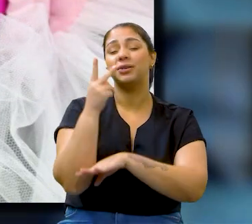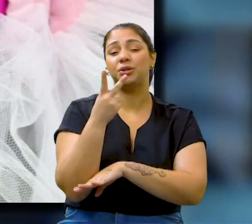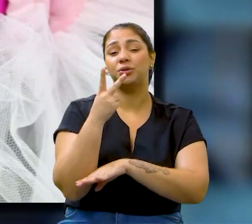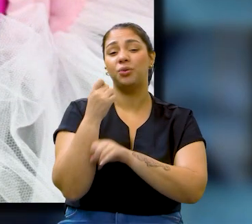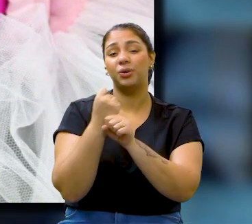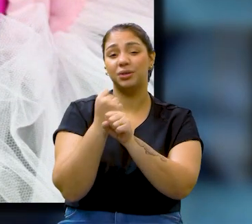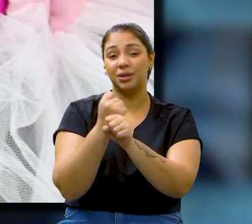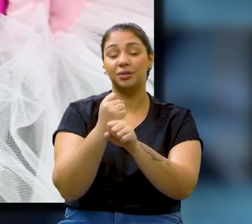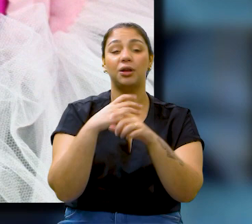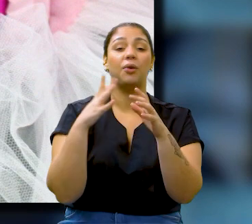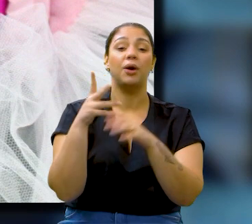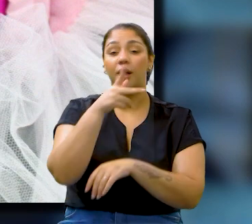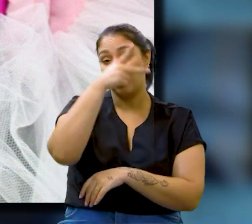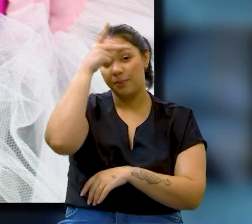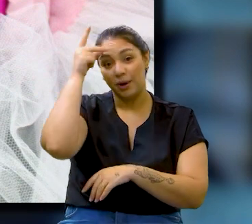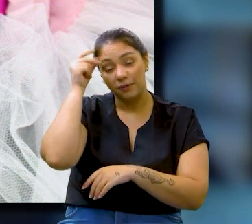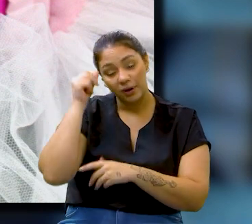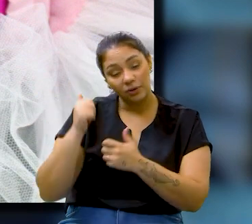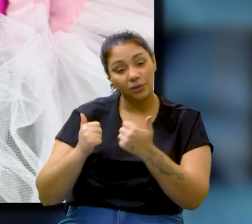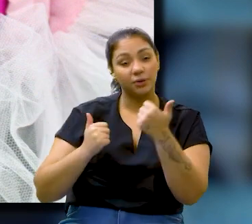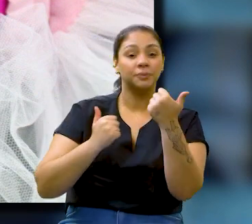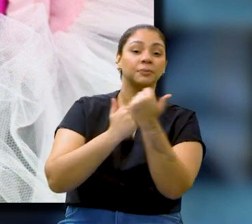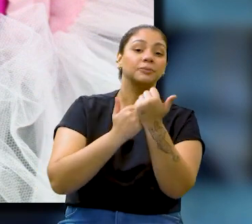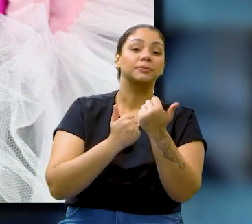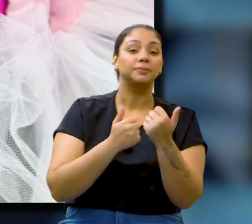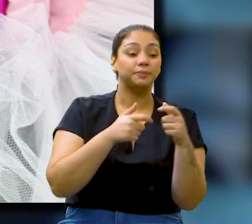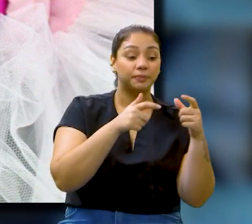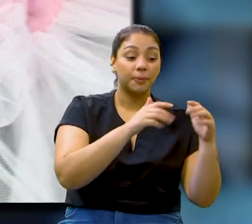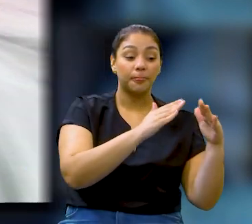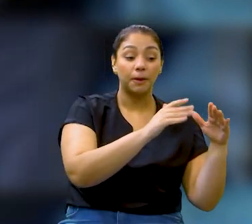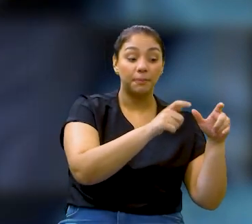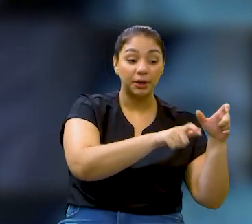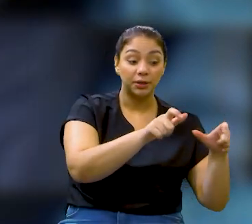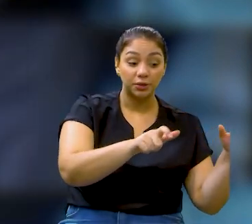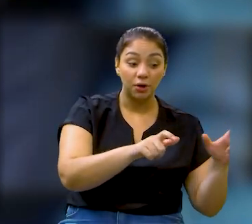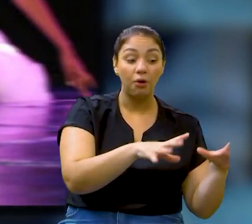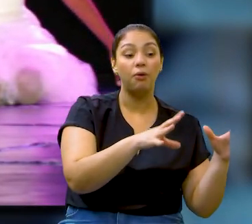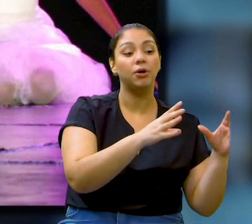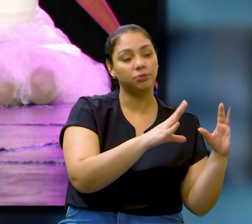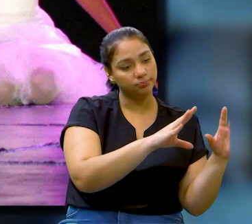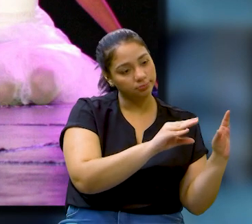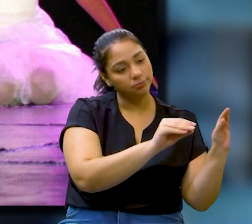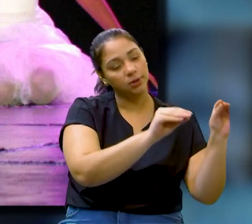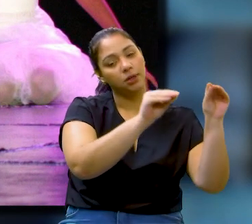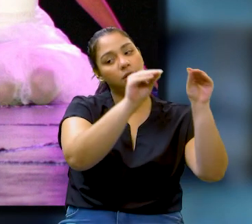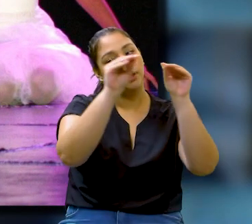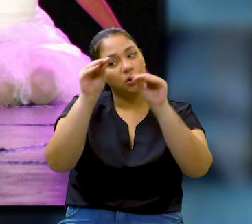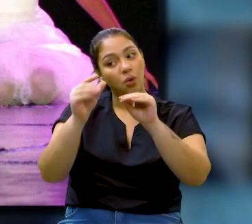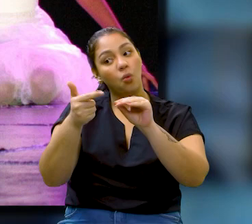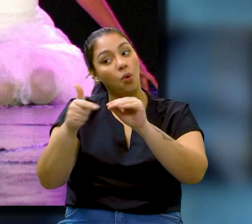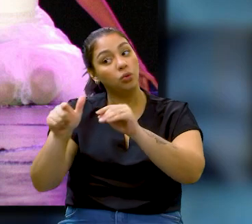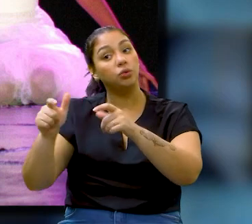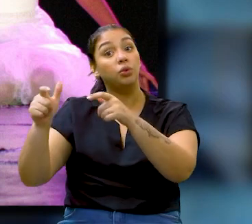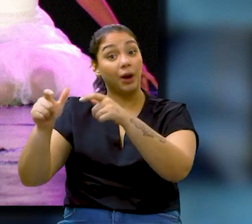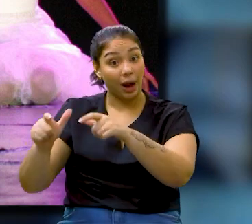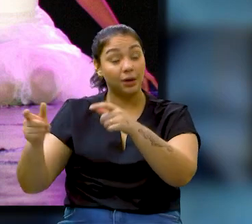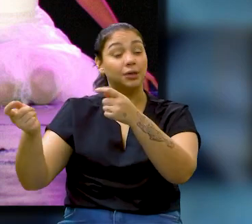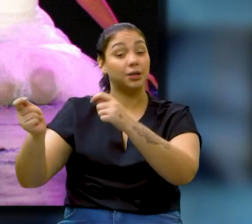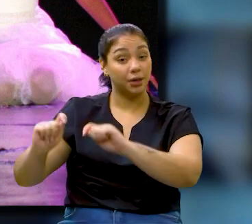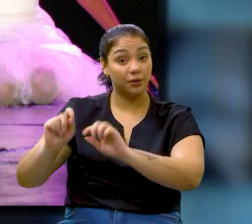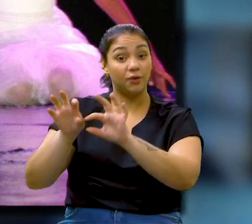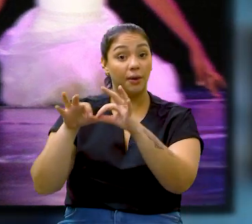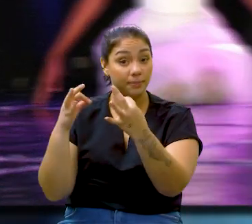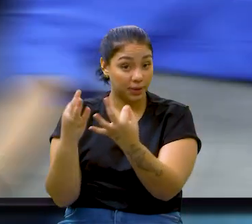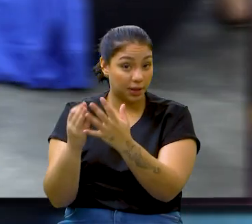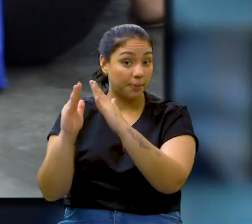que a prefeitura nos auxiliou, encontrando um outro local mais adequado para essas famílias morarem. E aí que a